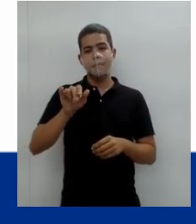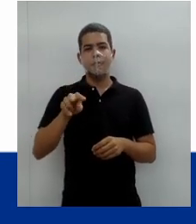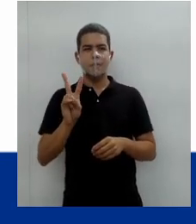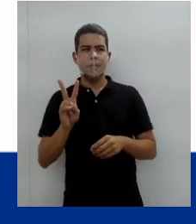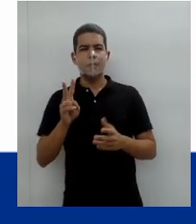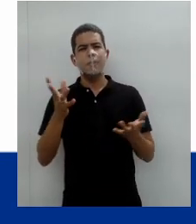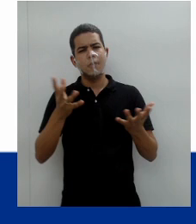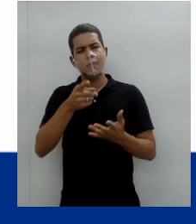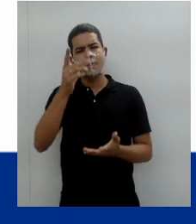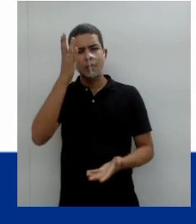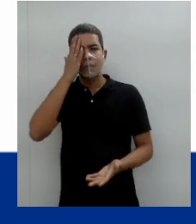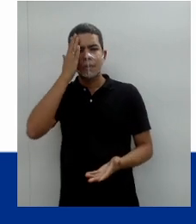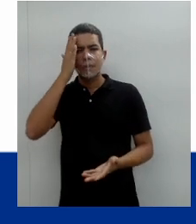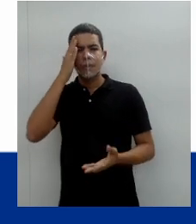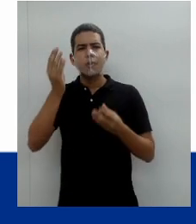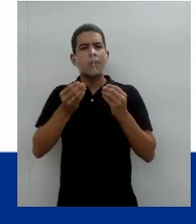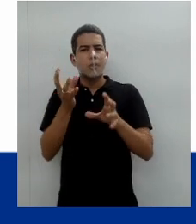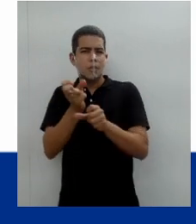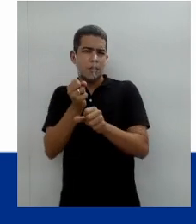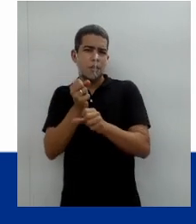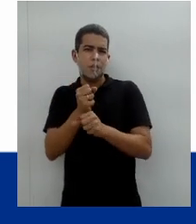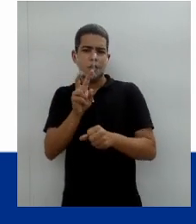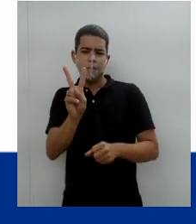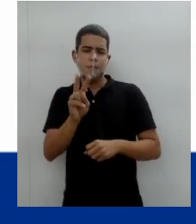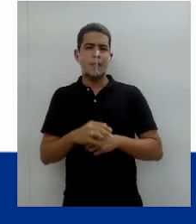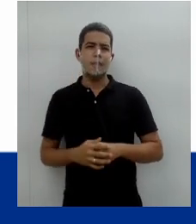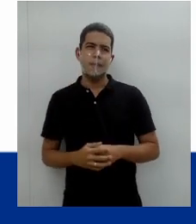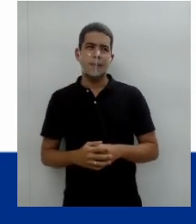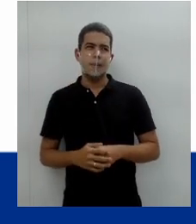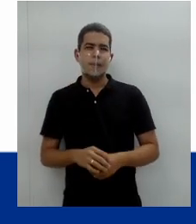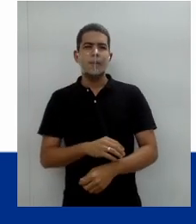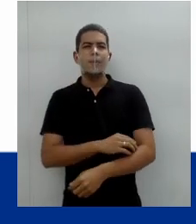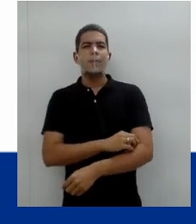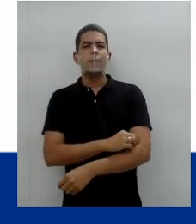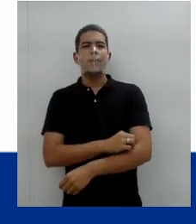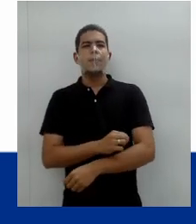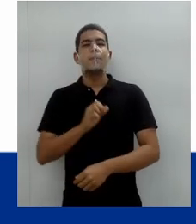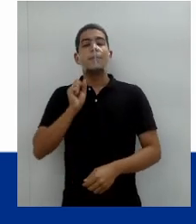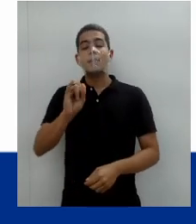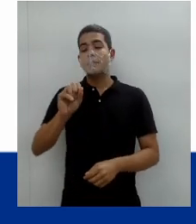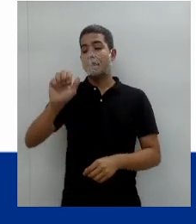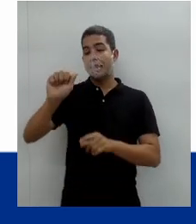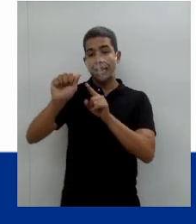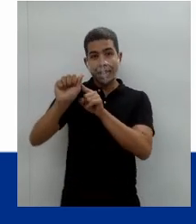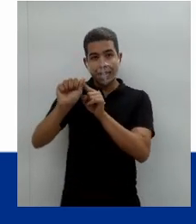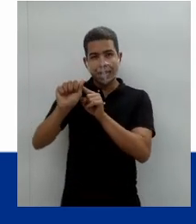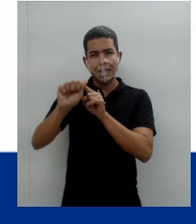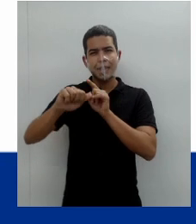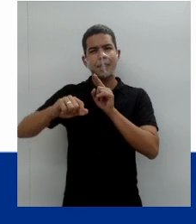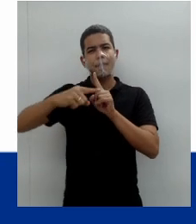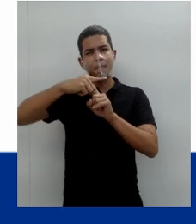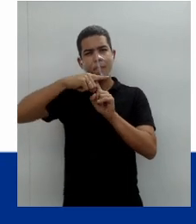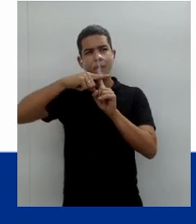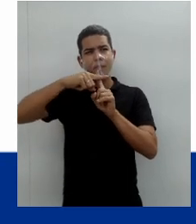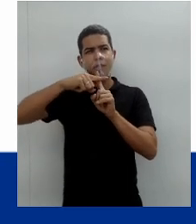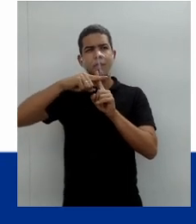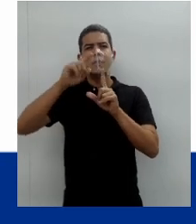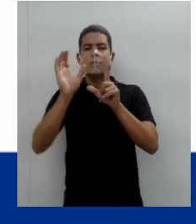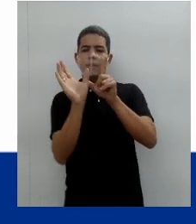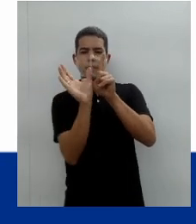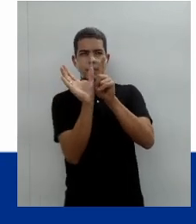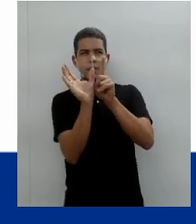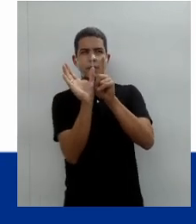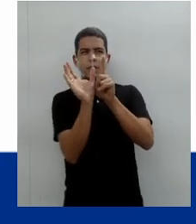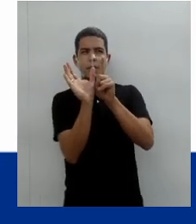partir de agora como calcular esse vértice. E quando o coeficiente a é positivo, a parábola com concavidade voltada